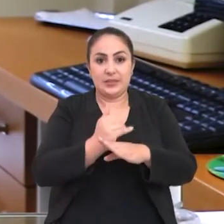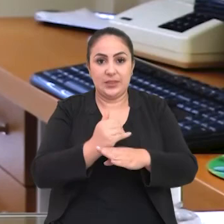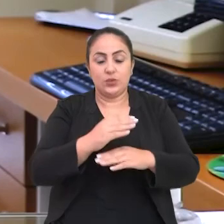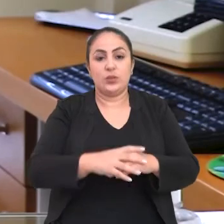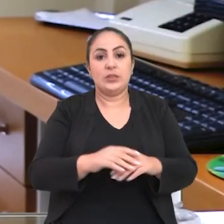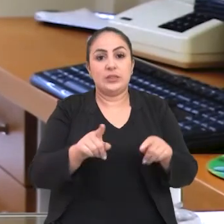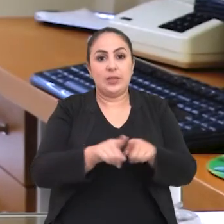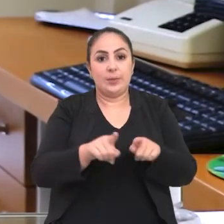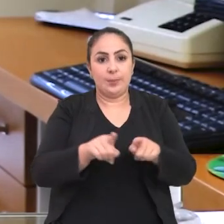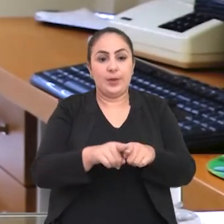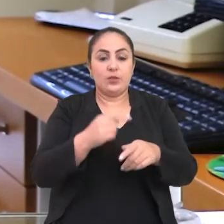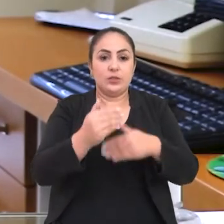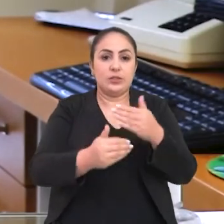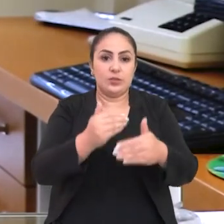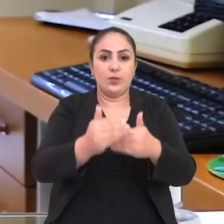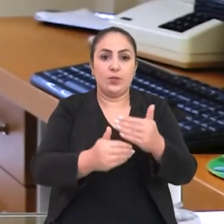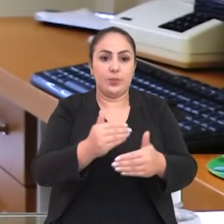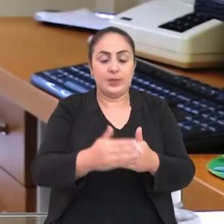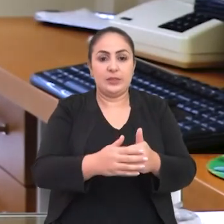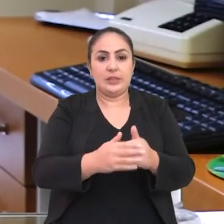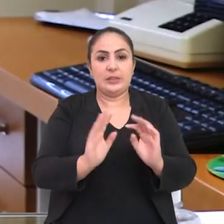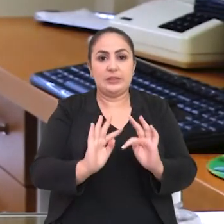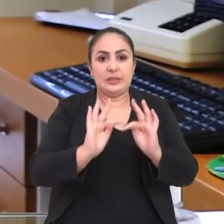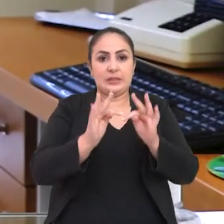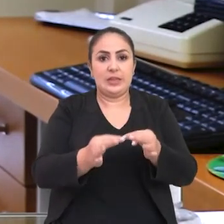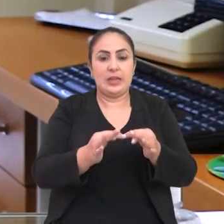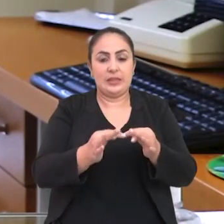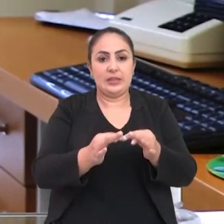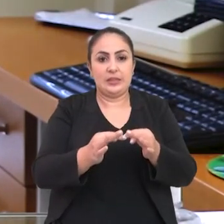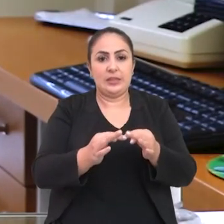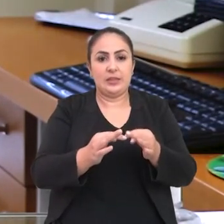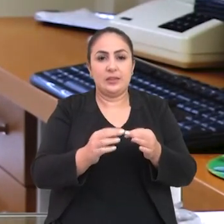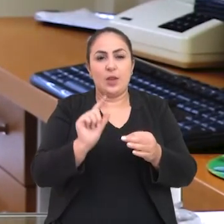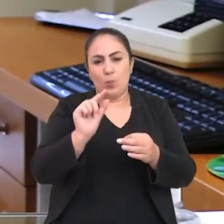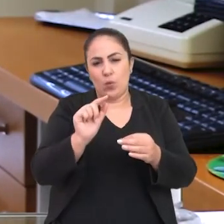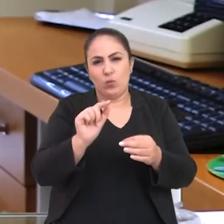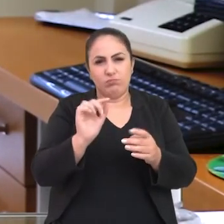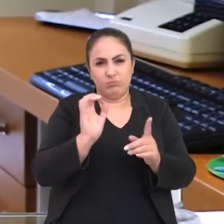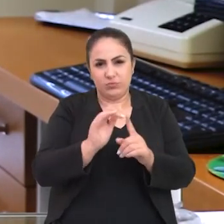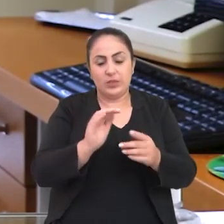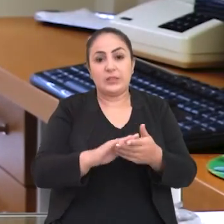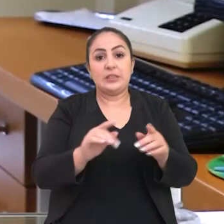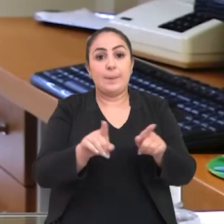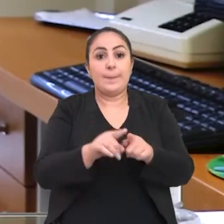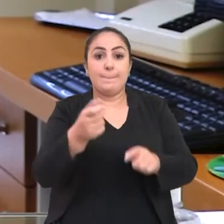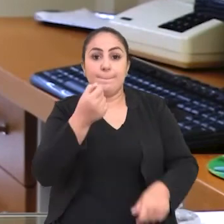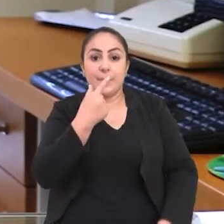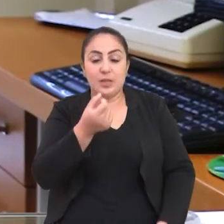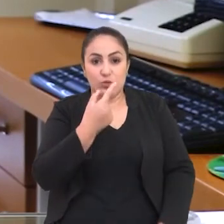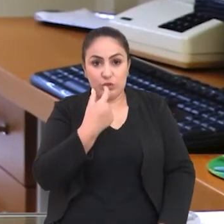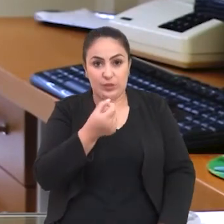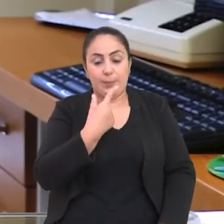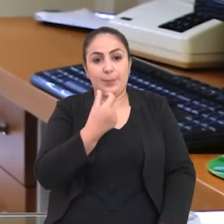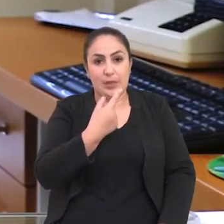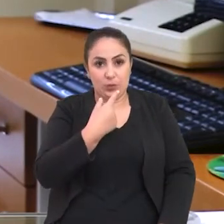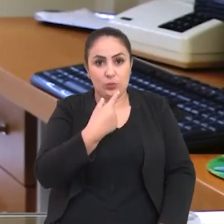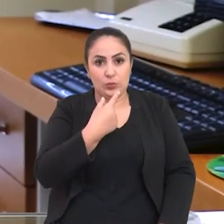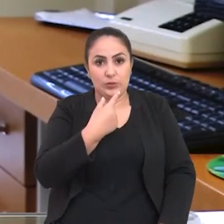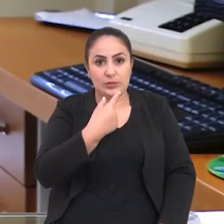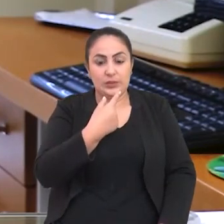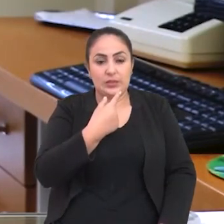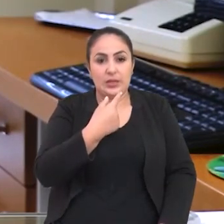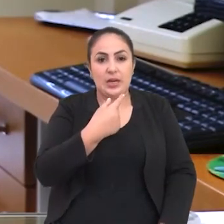diagnóstico mais precoce, como também o desenvolvimento de técnicas minimamente invasivas e de